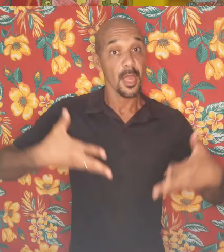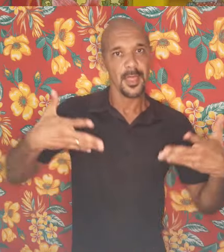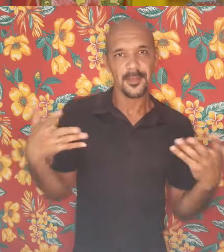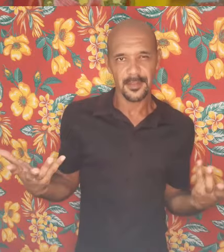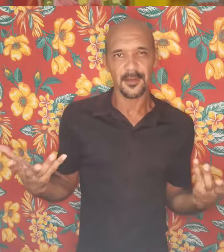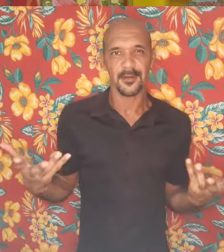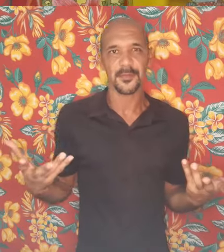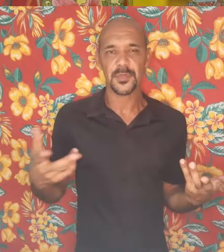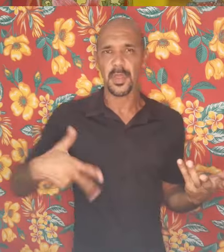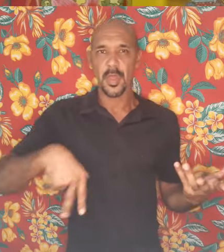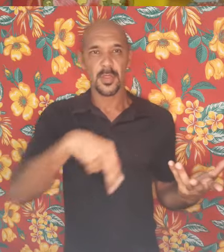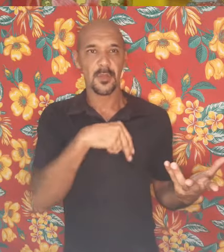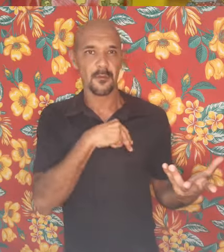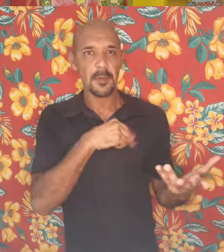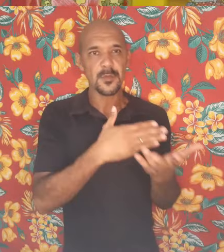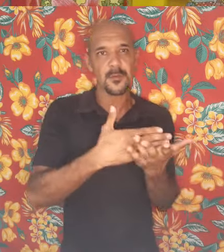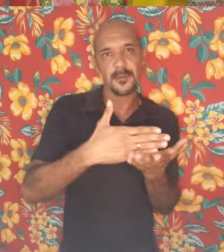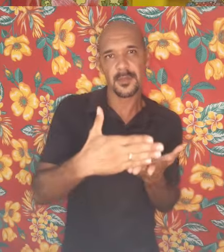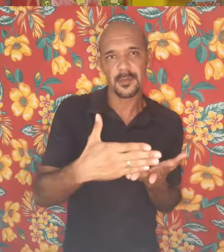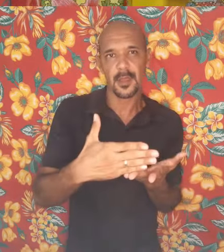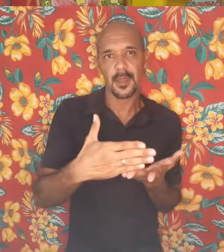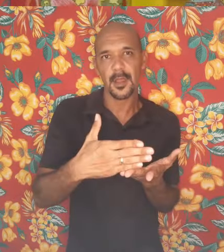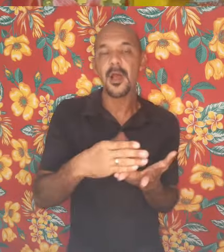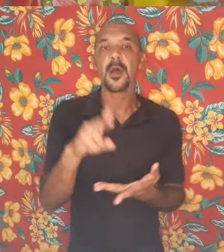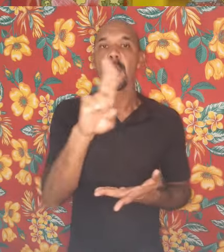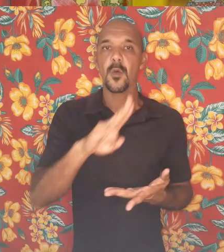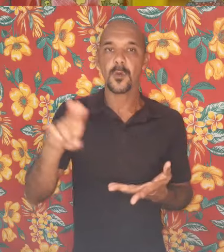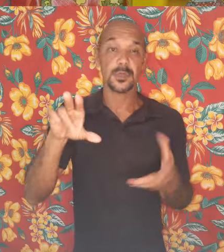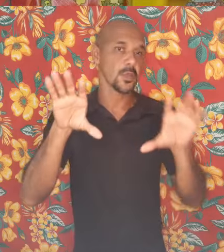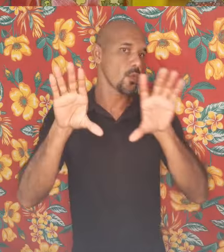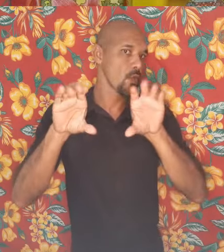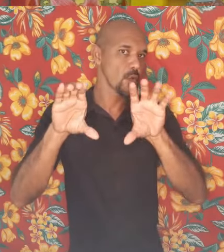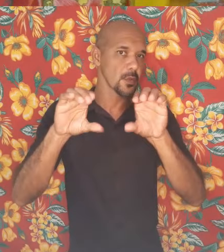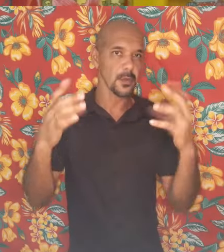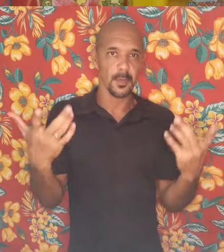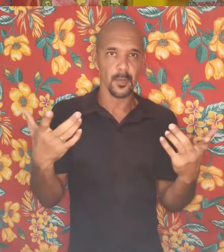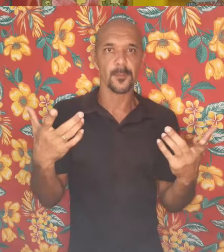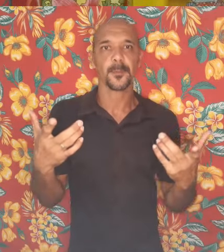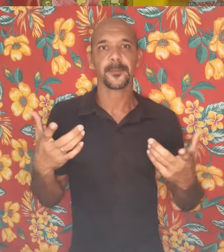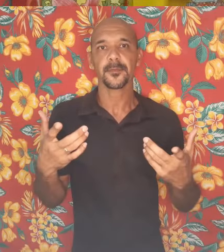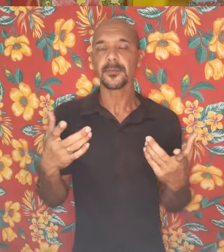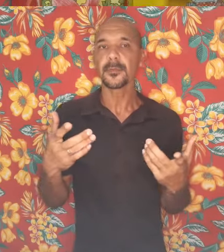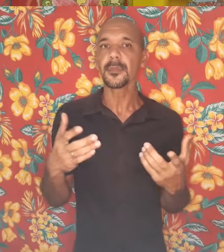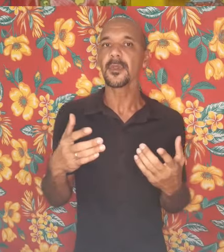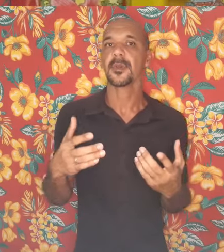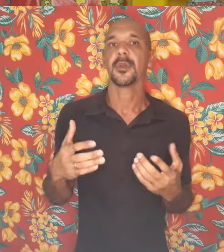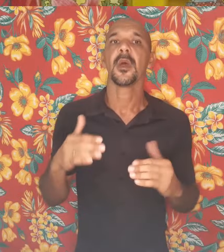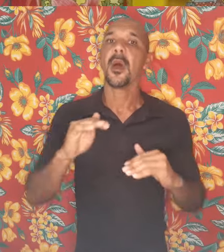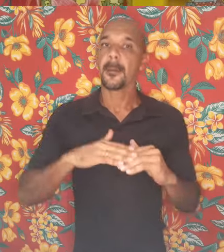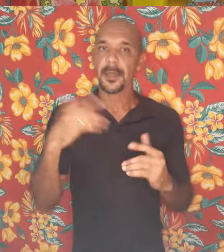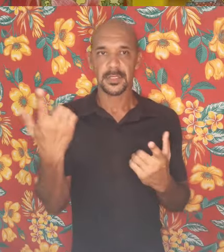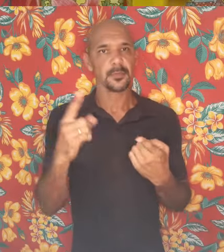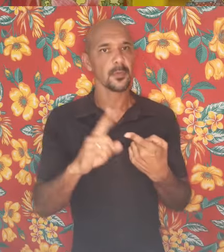Então, nós vamos começar utilizando o isopor, tá? Algumas coisas para falar